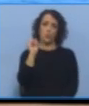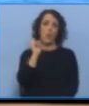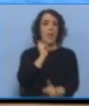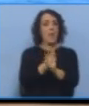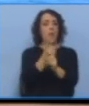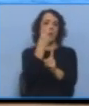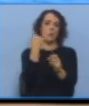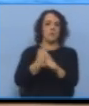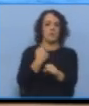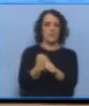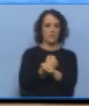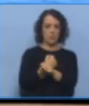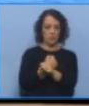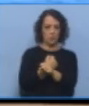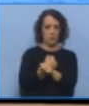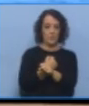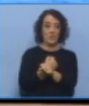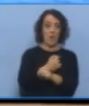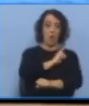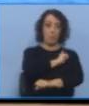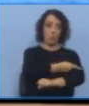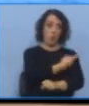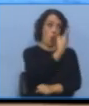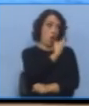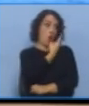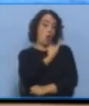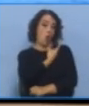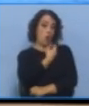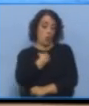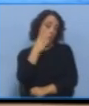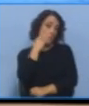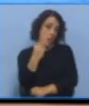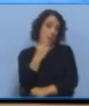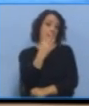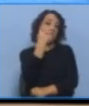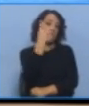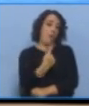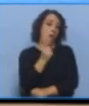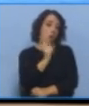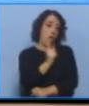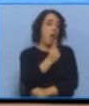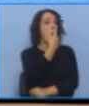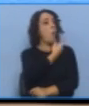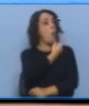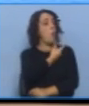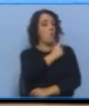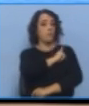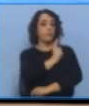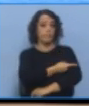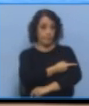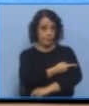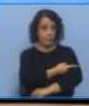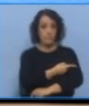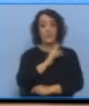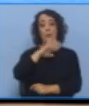serviço. De um serviço, de um poder que me é delegado, porque é assim que eu creio, à luz da fé, que me é delegado, à luz da parábola